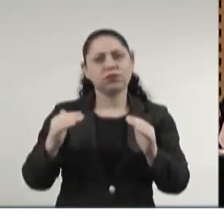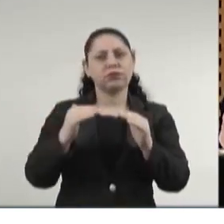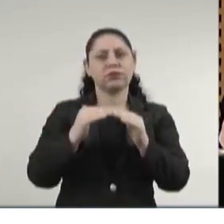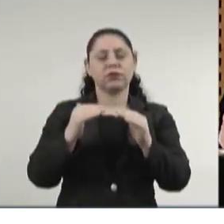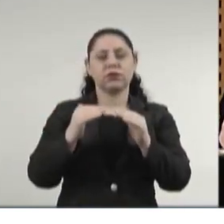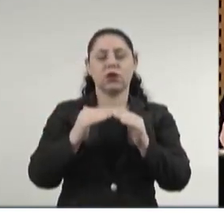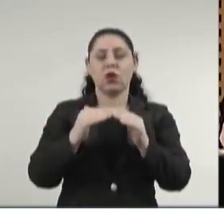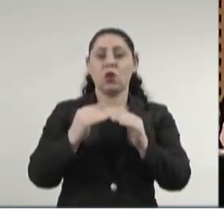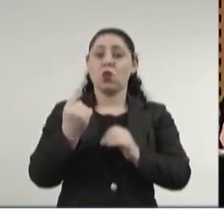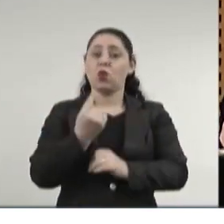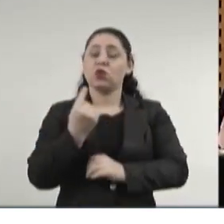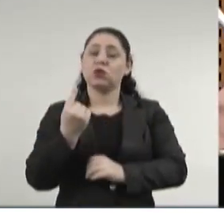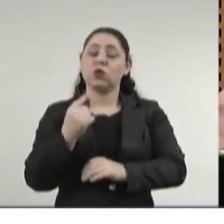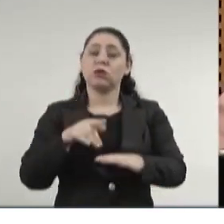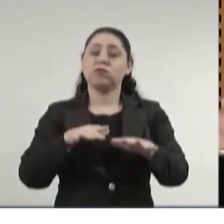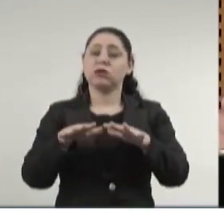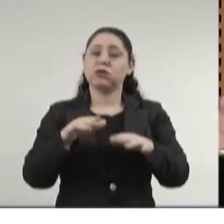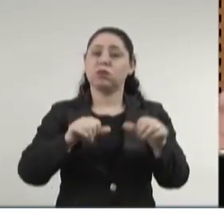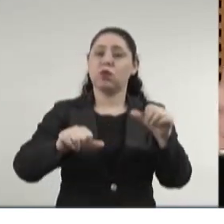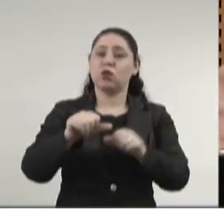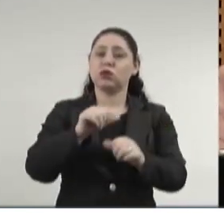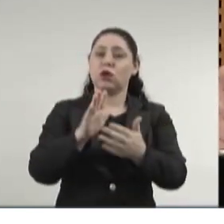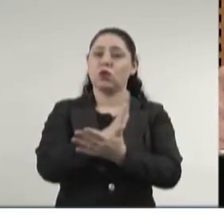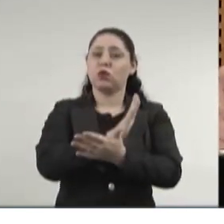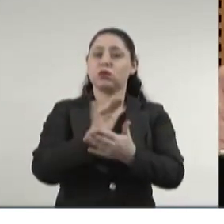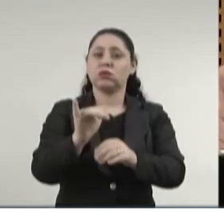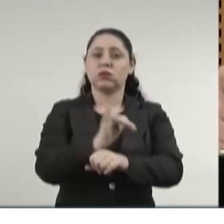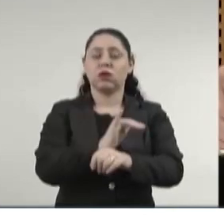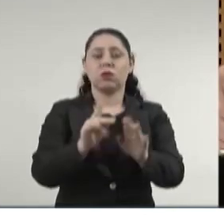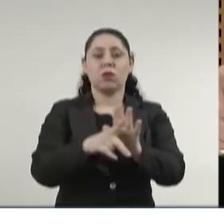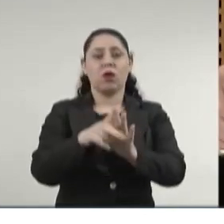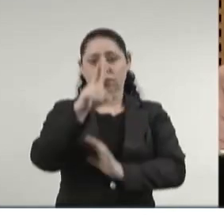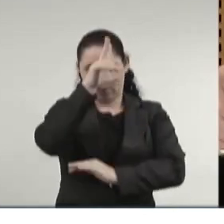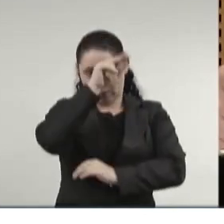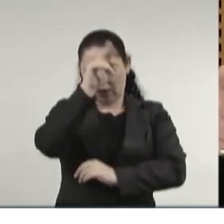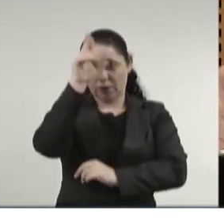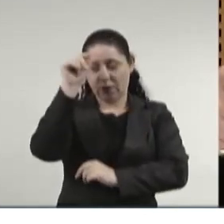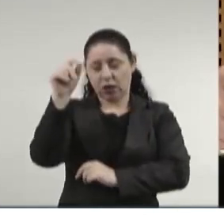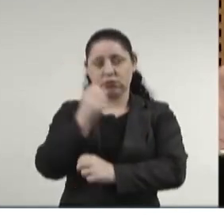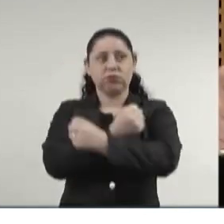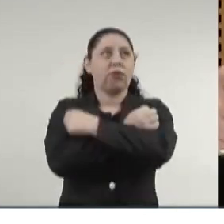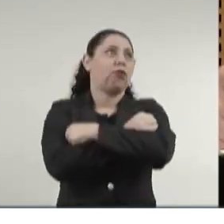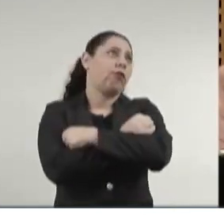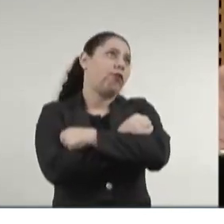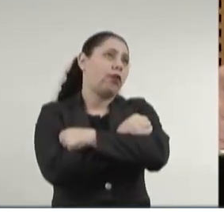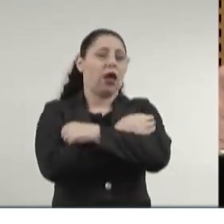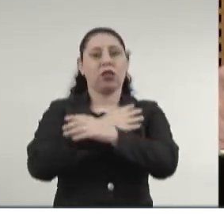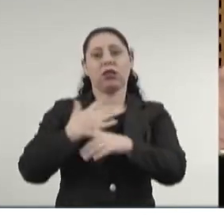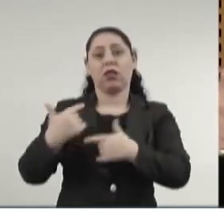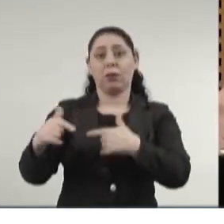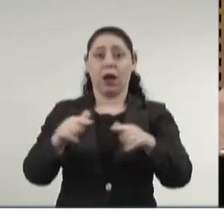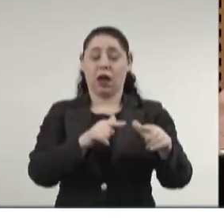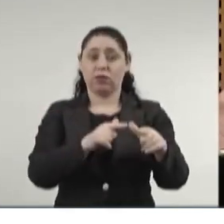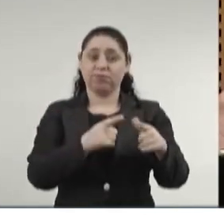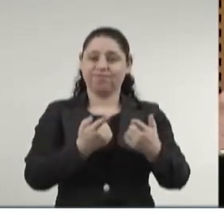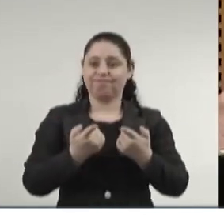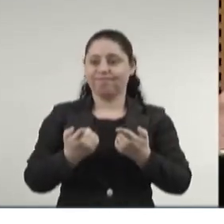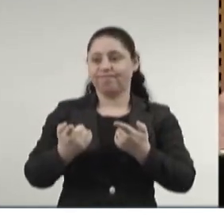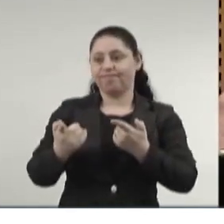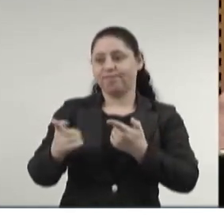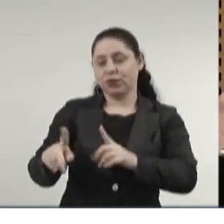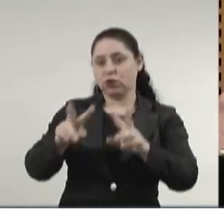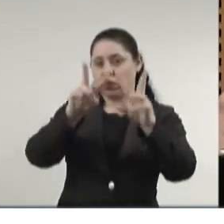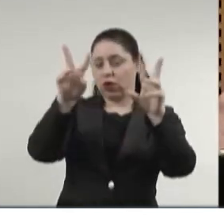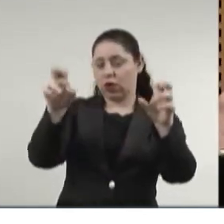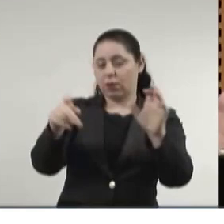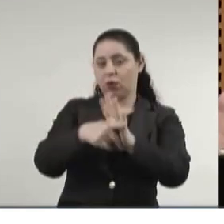de contas, a única coisa que mexe com alguma iniciativa desses prefeitos para descruzar o braço no tocante a essa questão que transfere